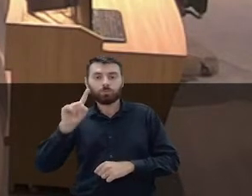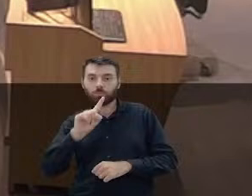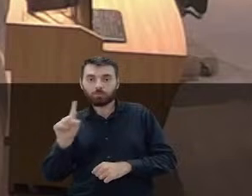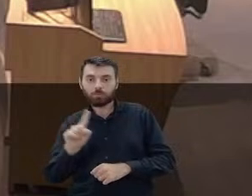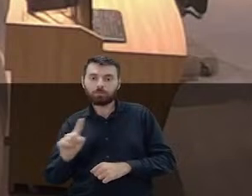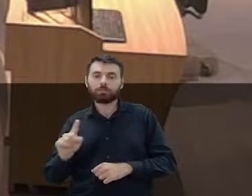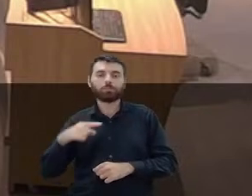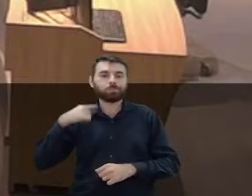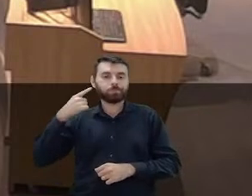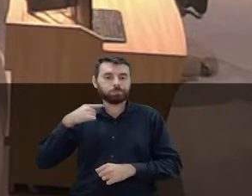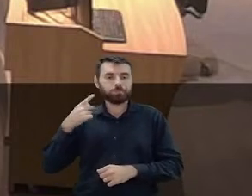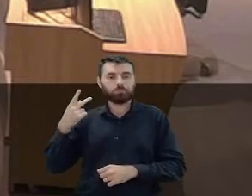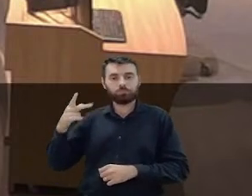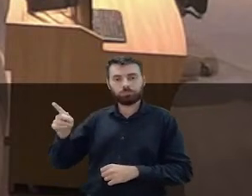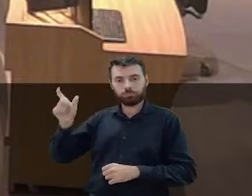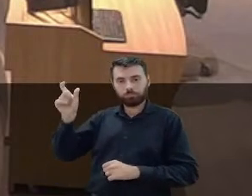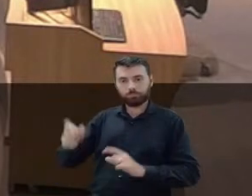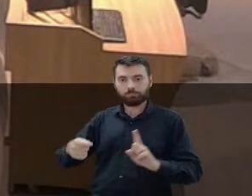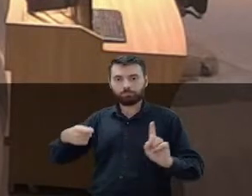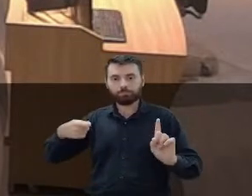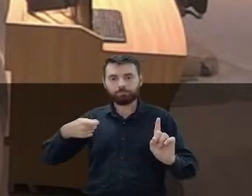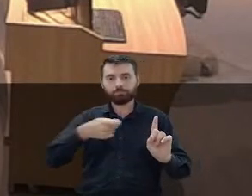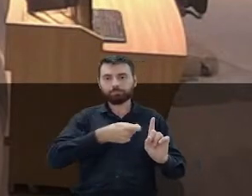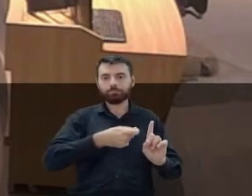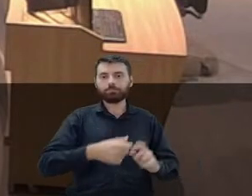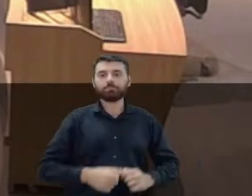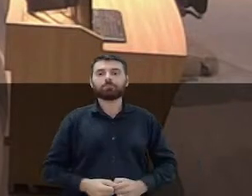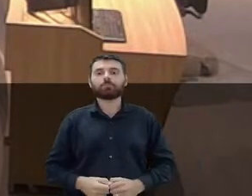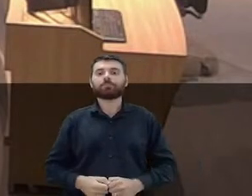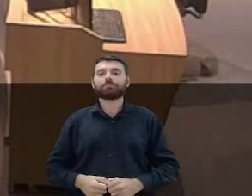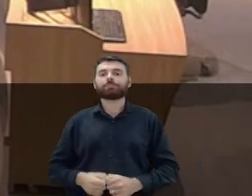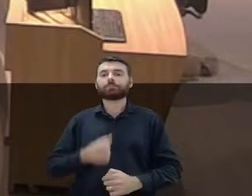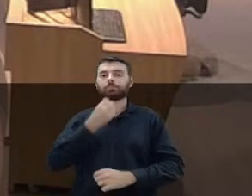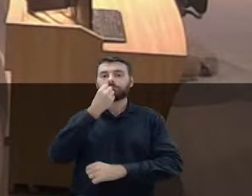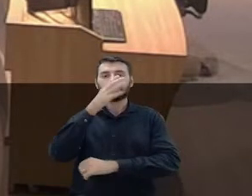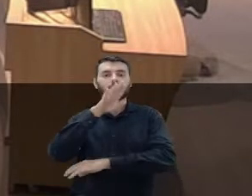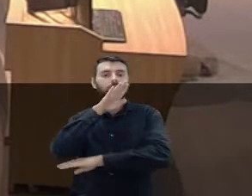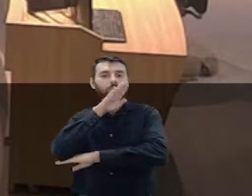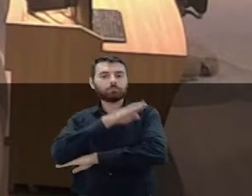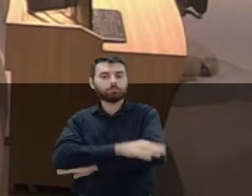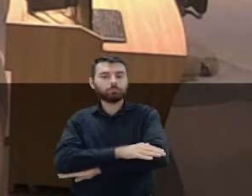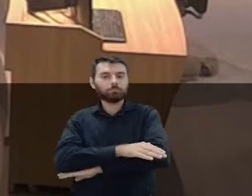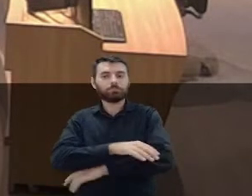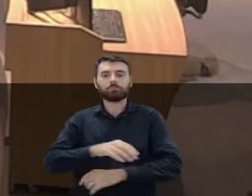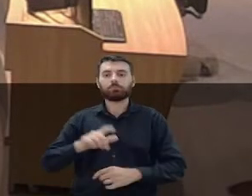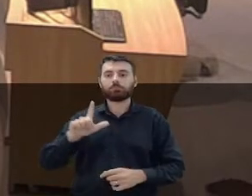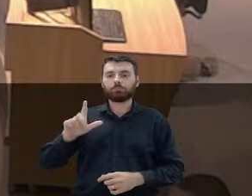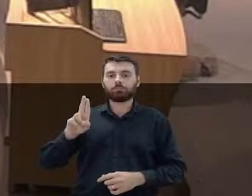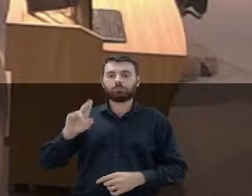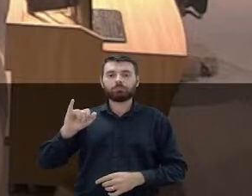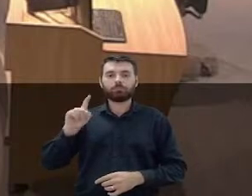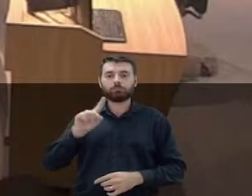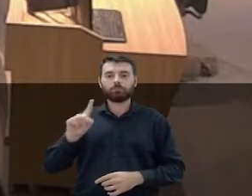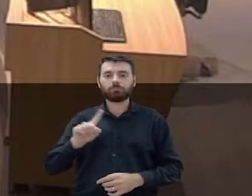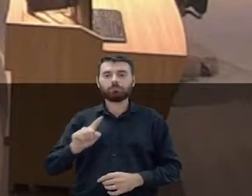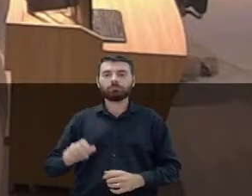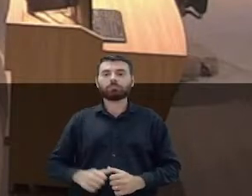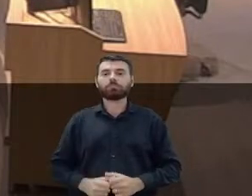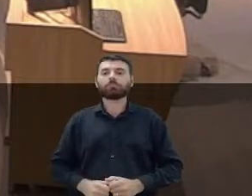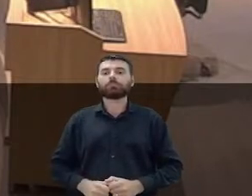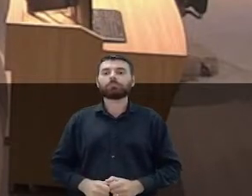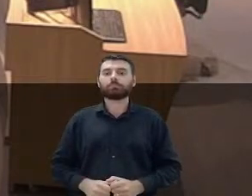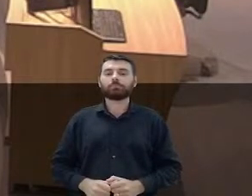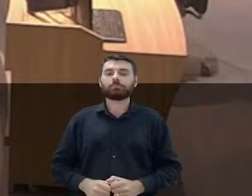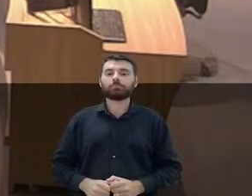do recorrente. Boa tarde, doutor Luiz Rafael. Boa tarde, excelência.